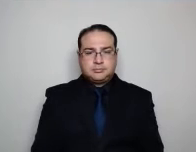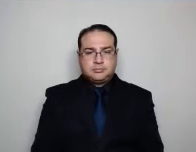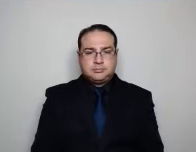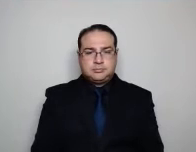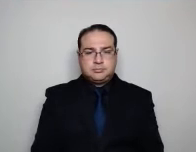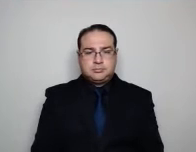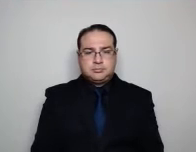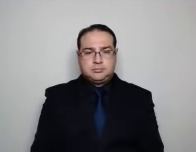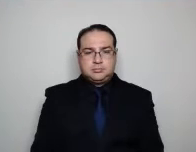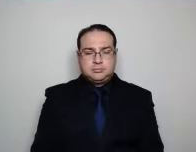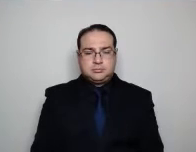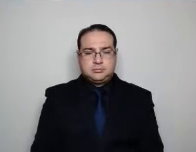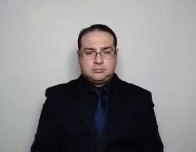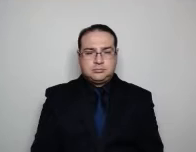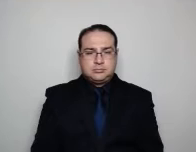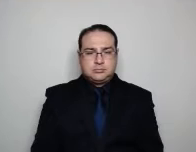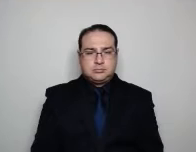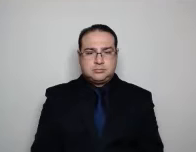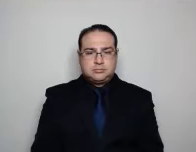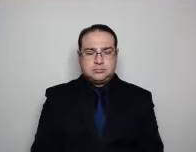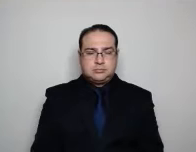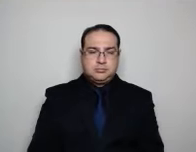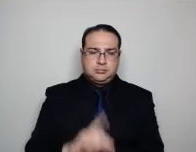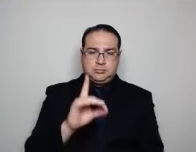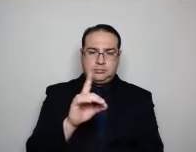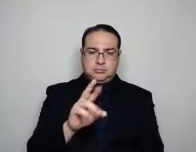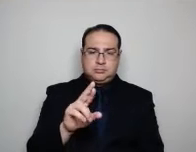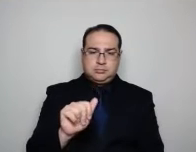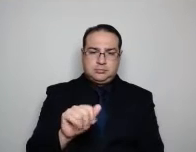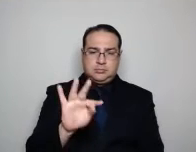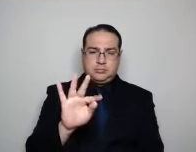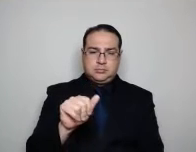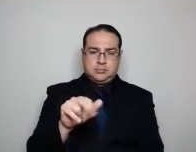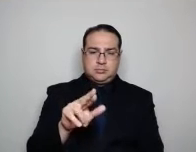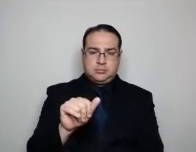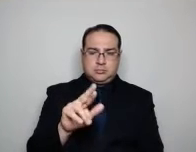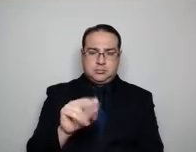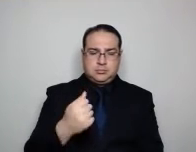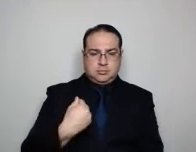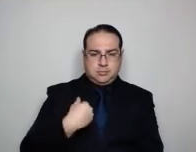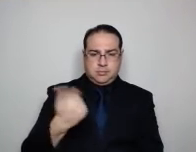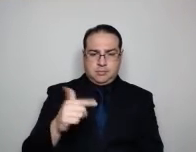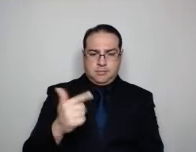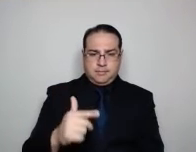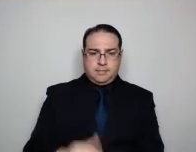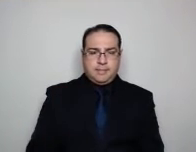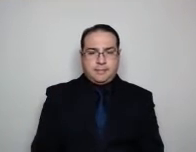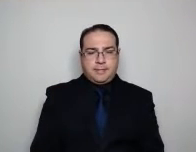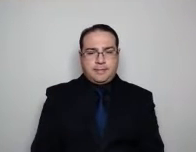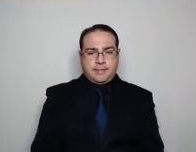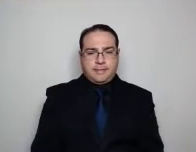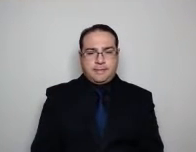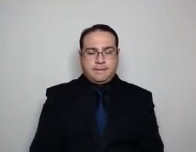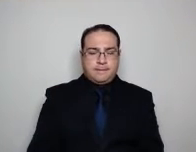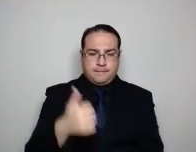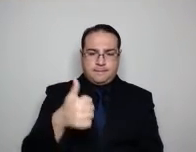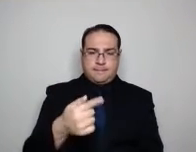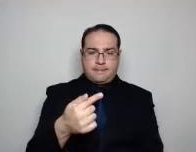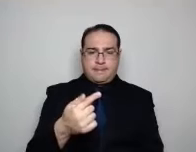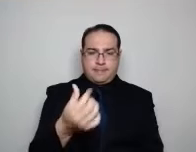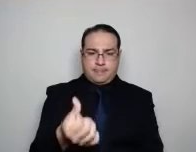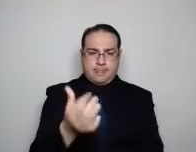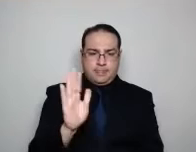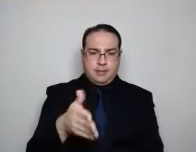Doutora Tamara Rodrigues, está presente? Não, desembargador. Esse 176 já foi... Então está